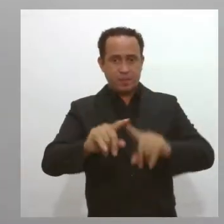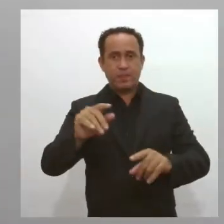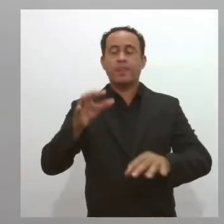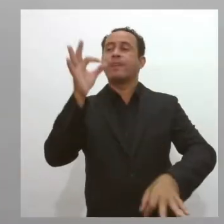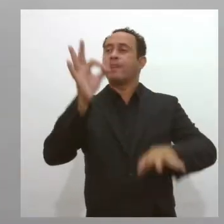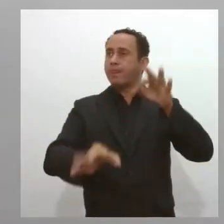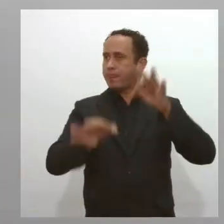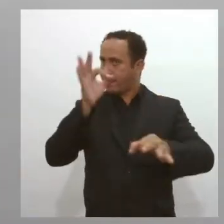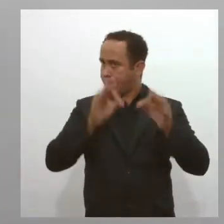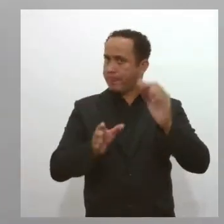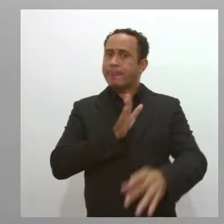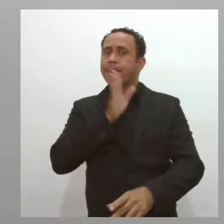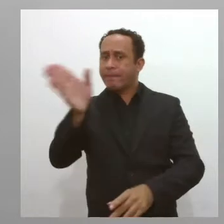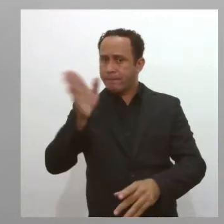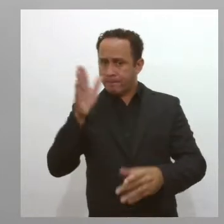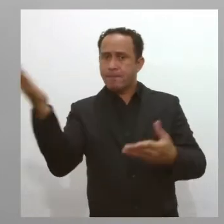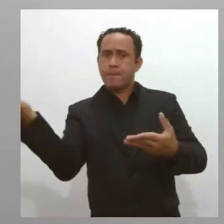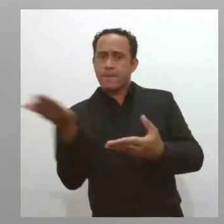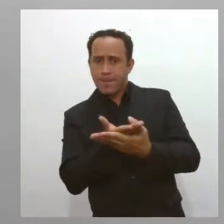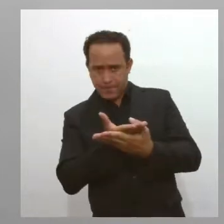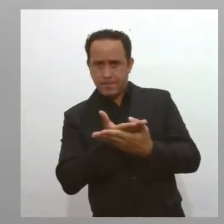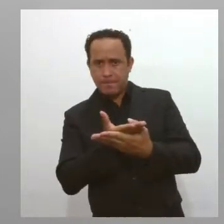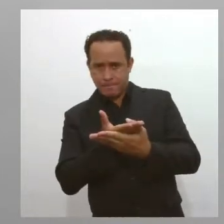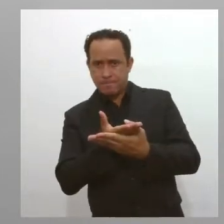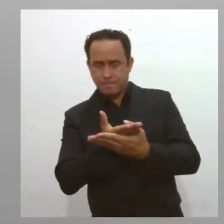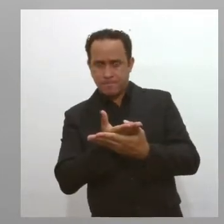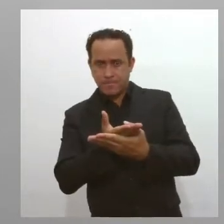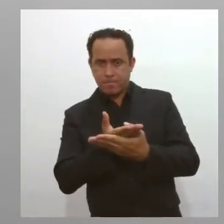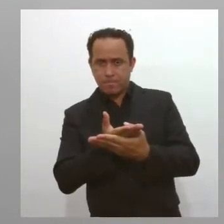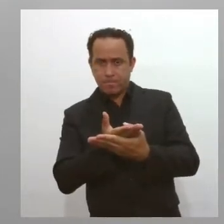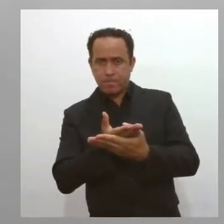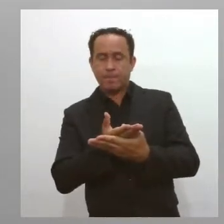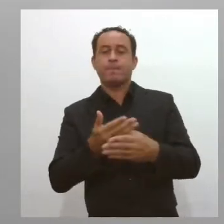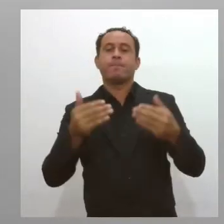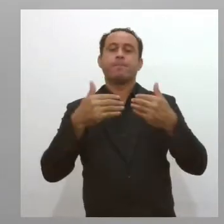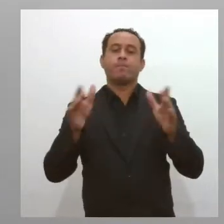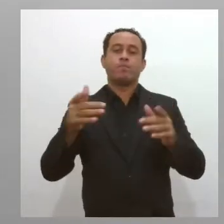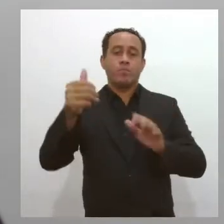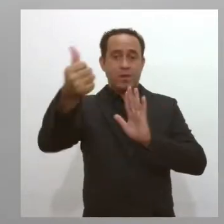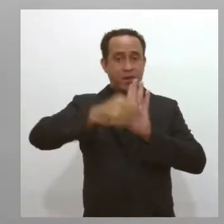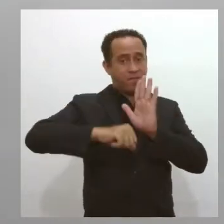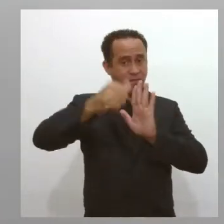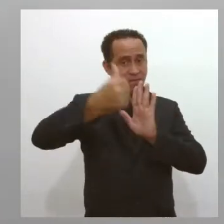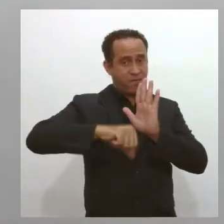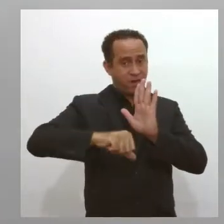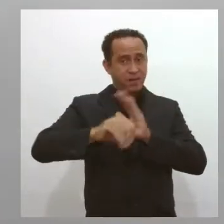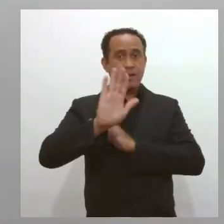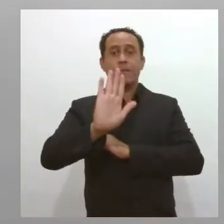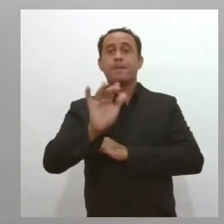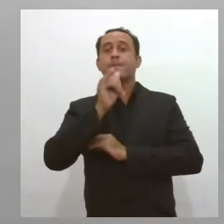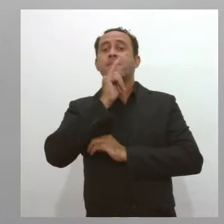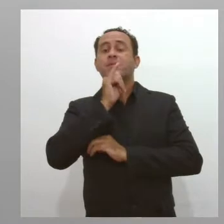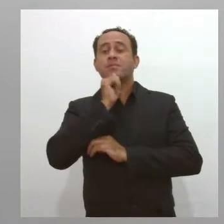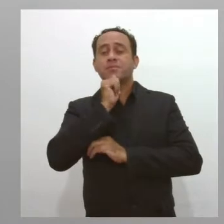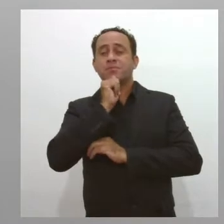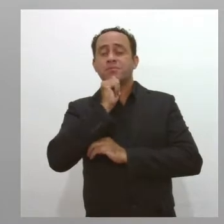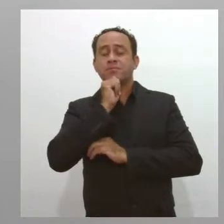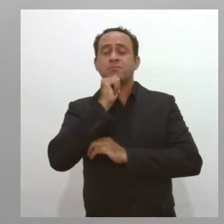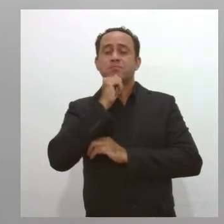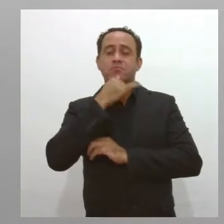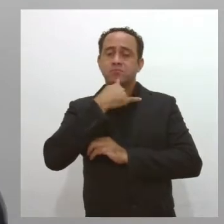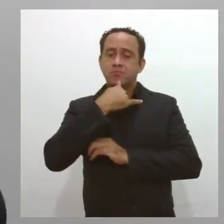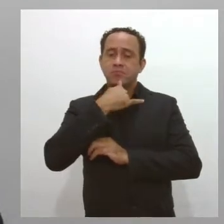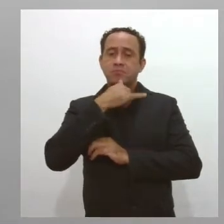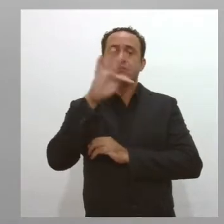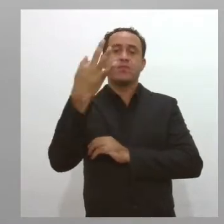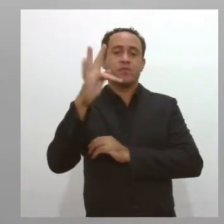Contas do Estado de Sergipe, desde junho do ano passado, está numa fase de abertura de uma auditoria, mas infelizmente desde fevereiro o processo encontra-se parado.